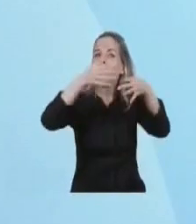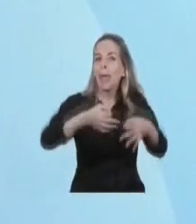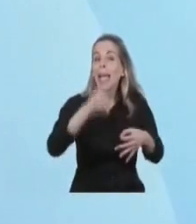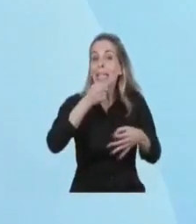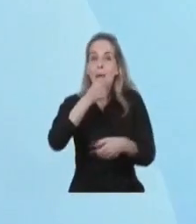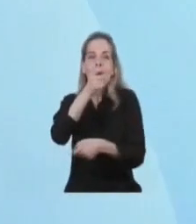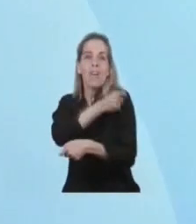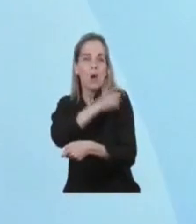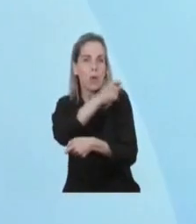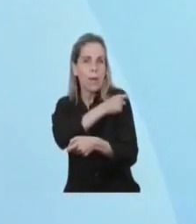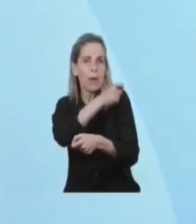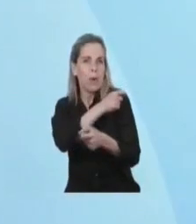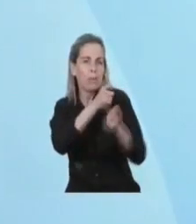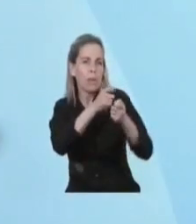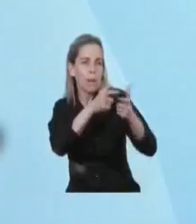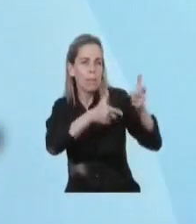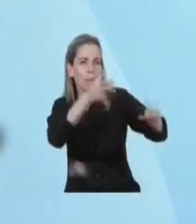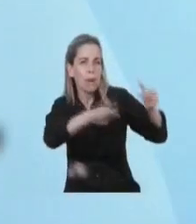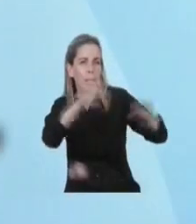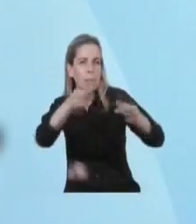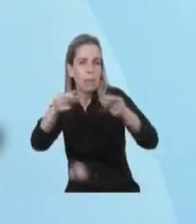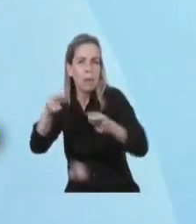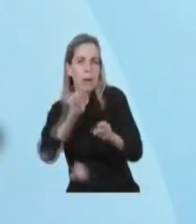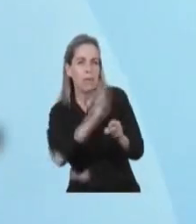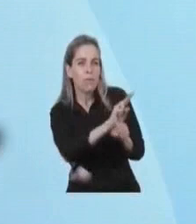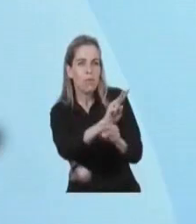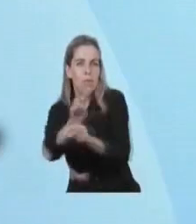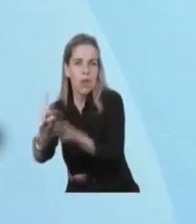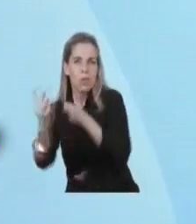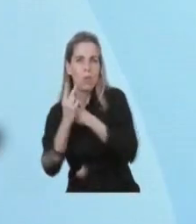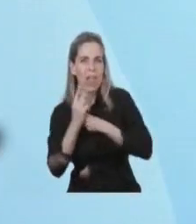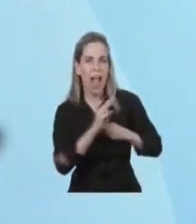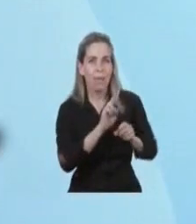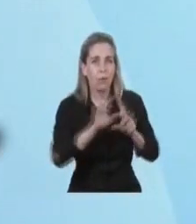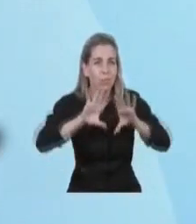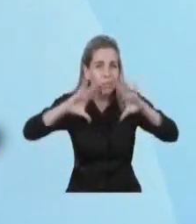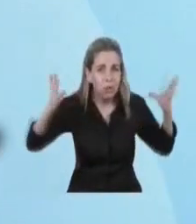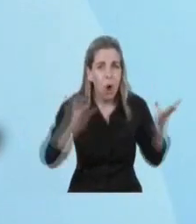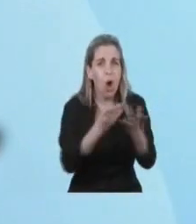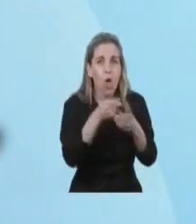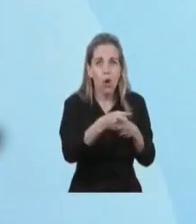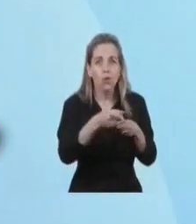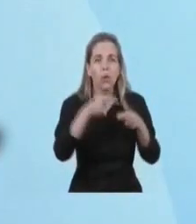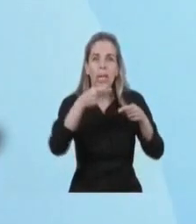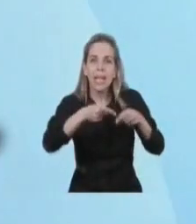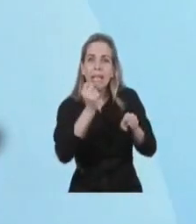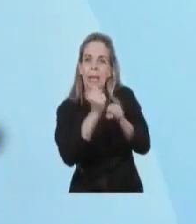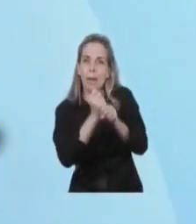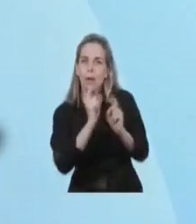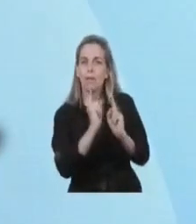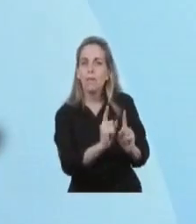quanto humano colhemos mapa poderemos rotineira que os Louros e mas podemos avançar